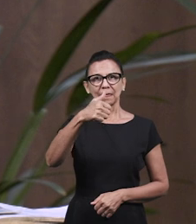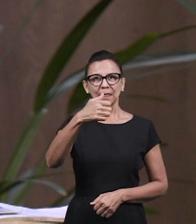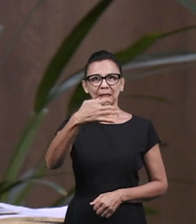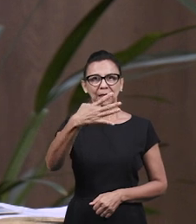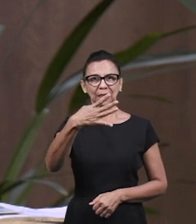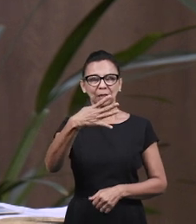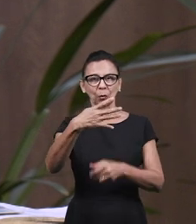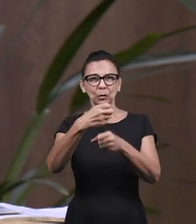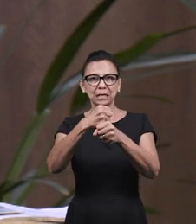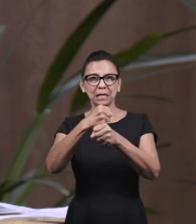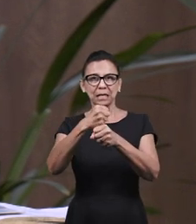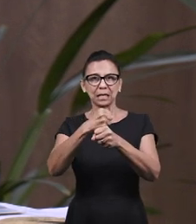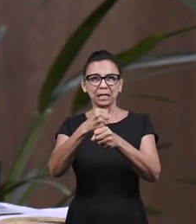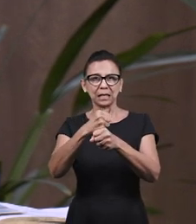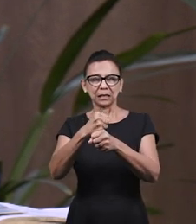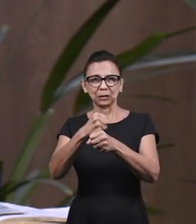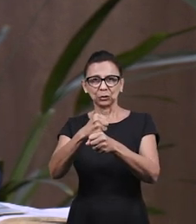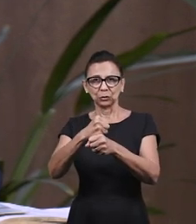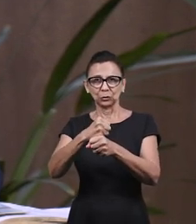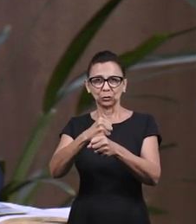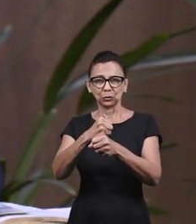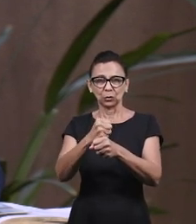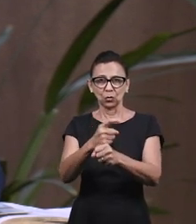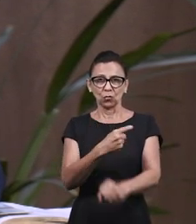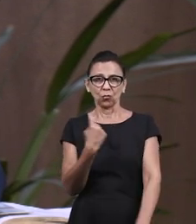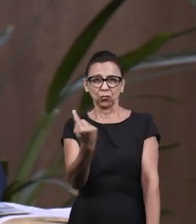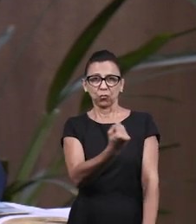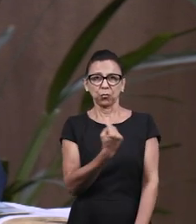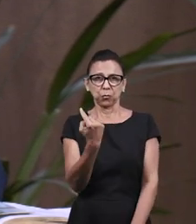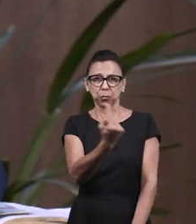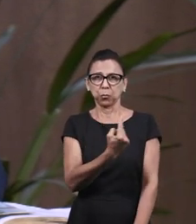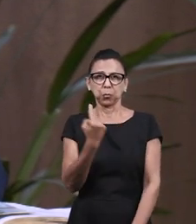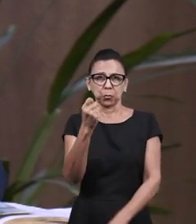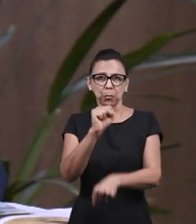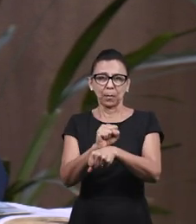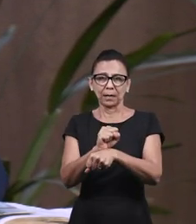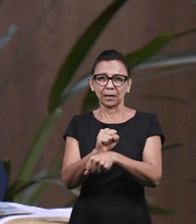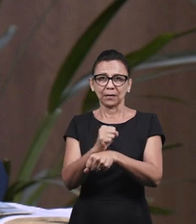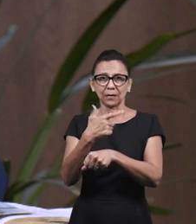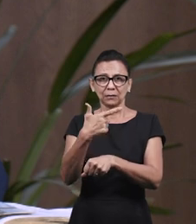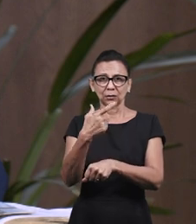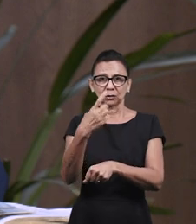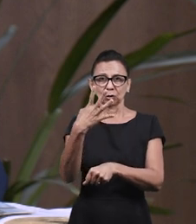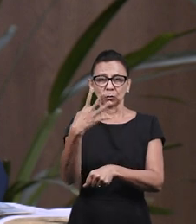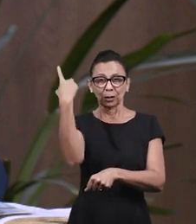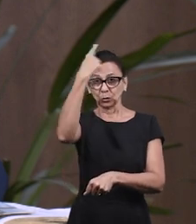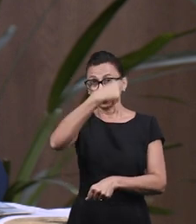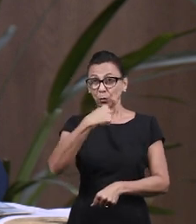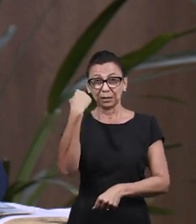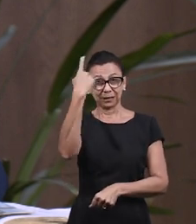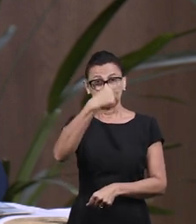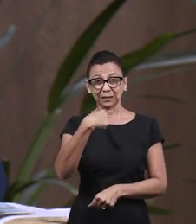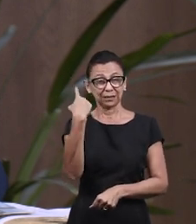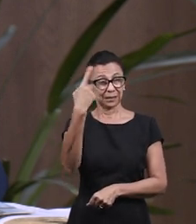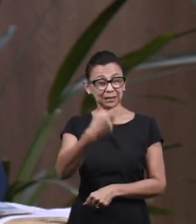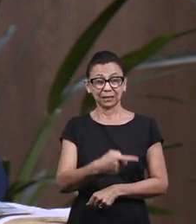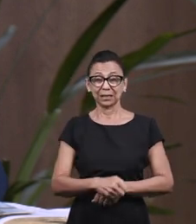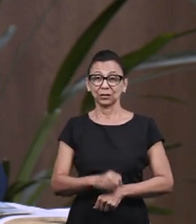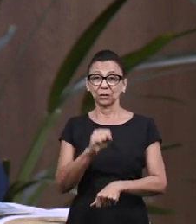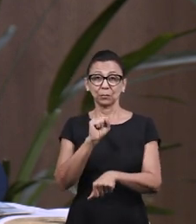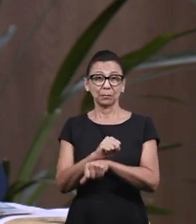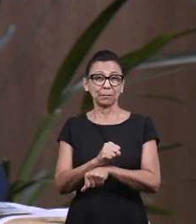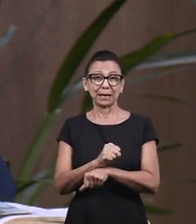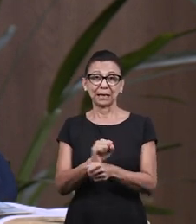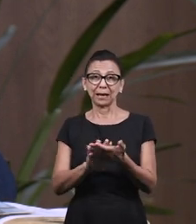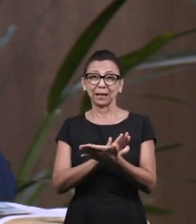14 anos sem parar. Dia e noite sem parar. 24 horas por dia, sem parar, sem comer,